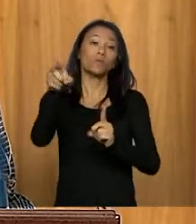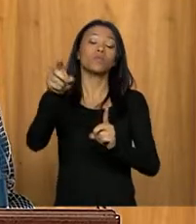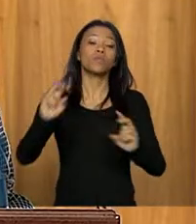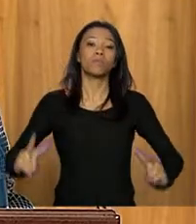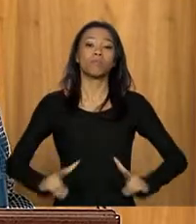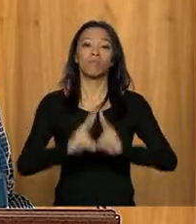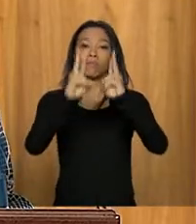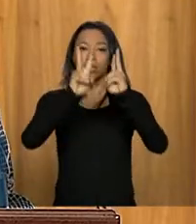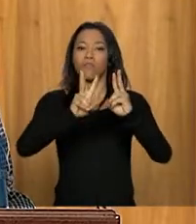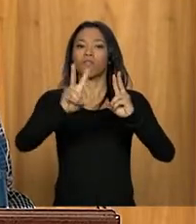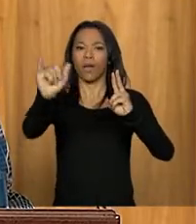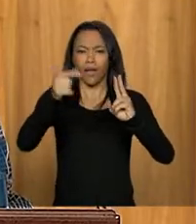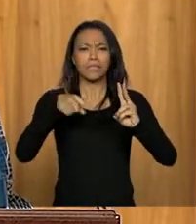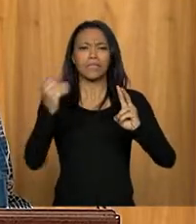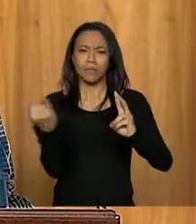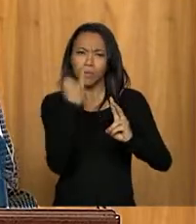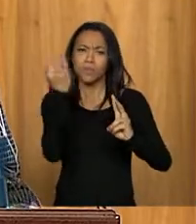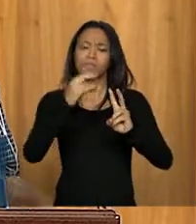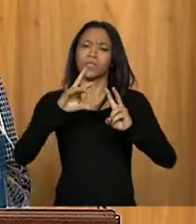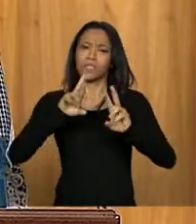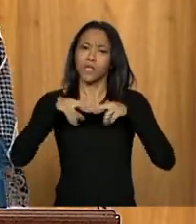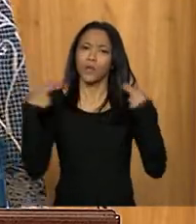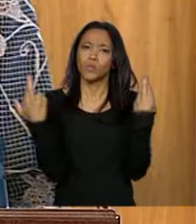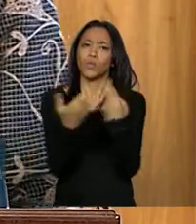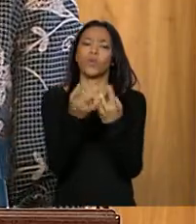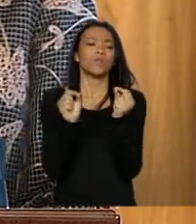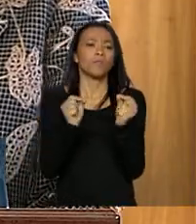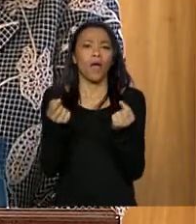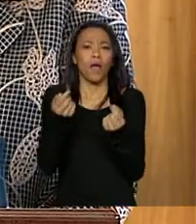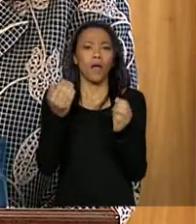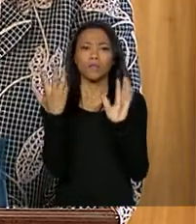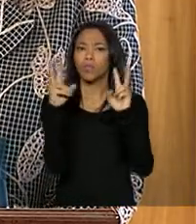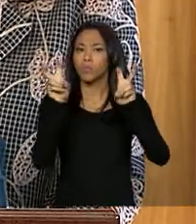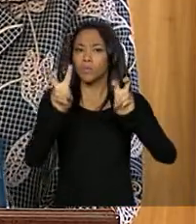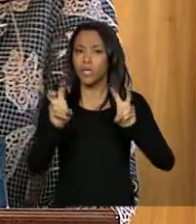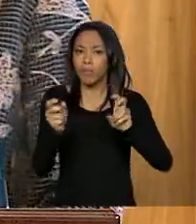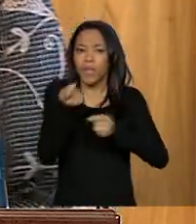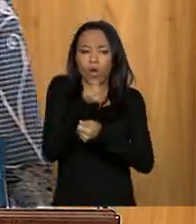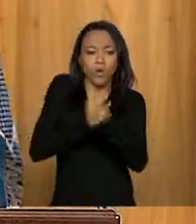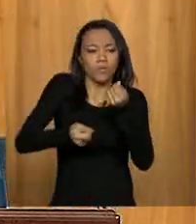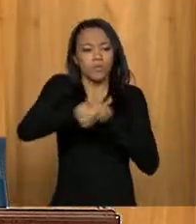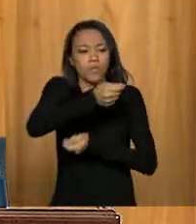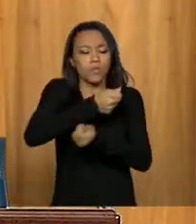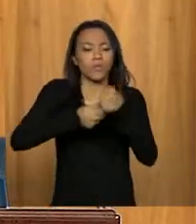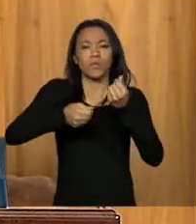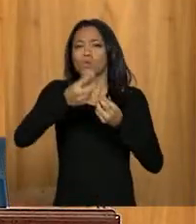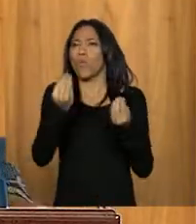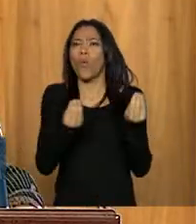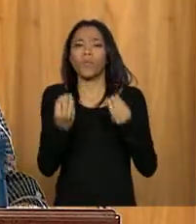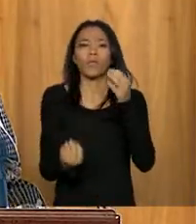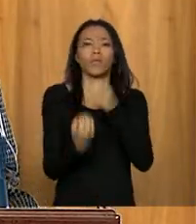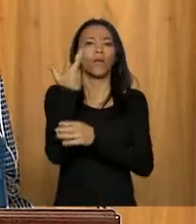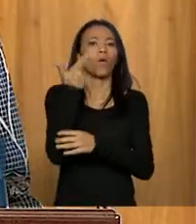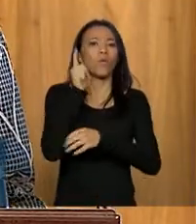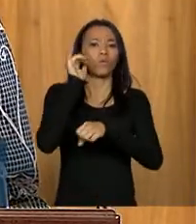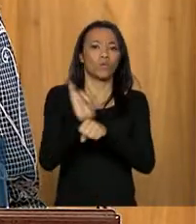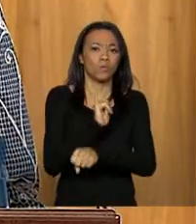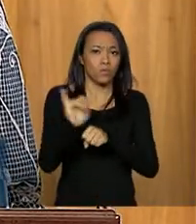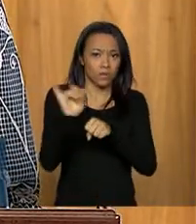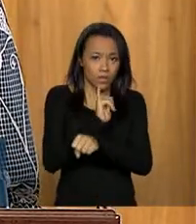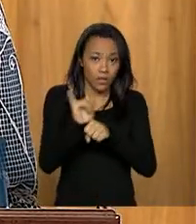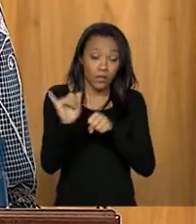ocasião fundamental para avançar nas negociações de novo instrumento legal que estabelecerá as